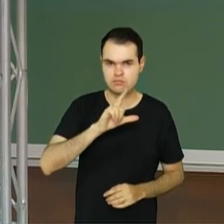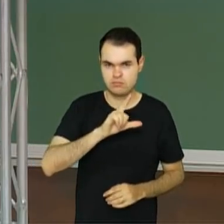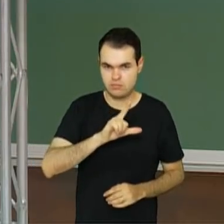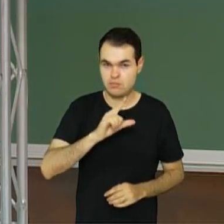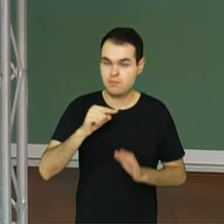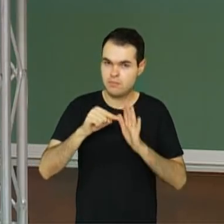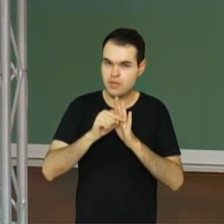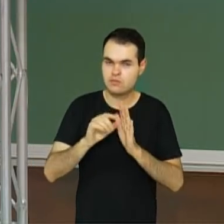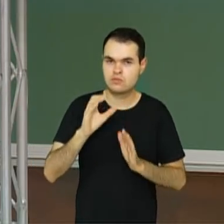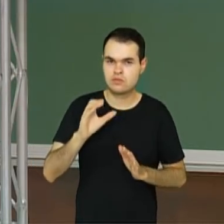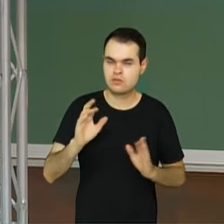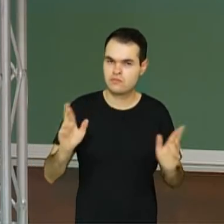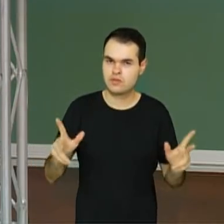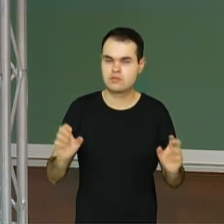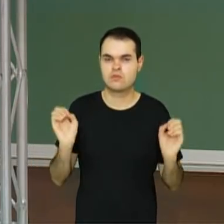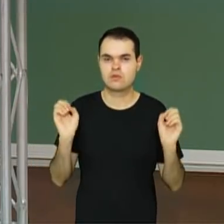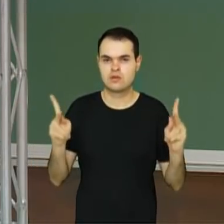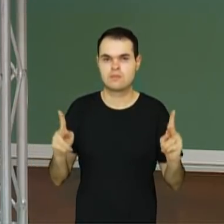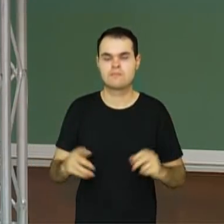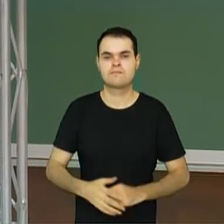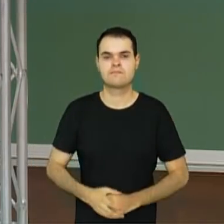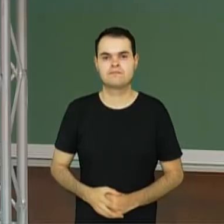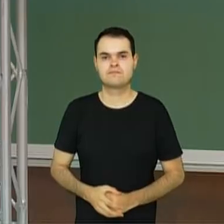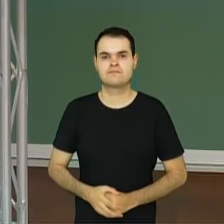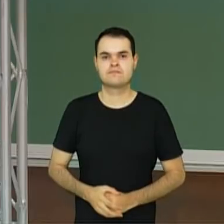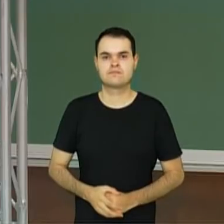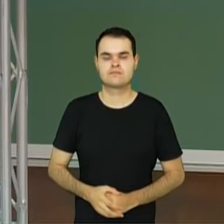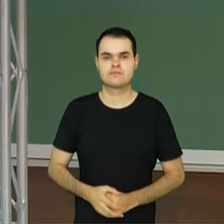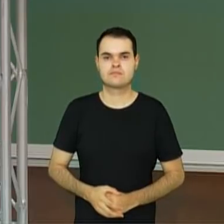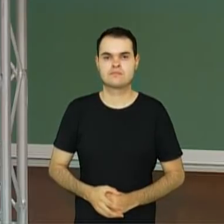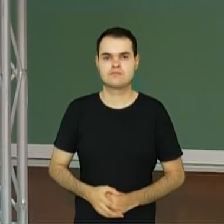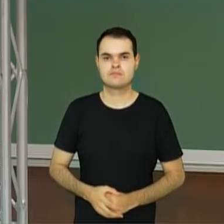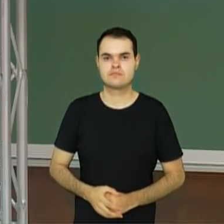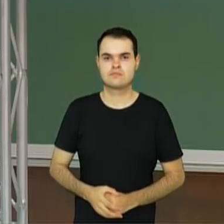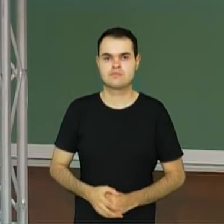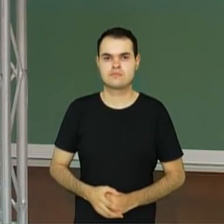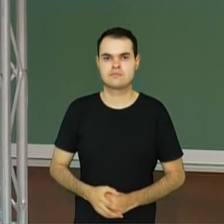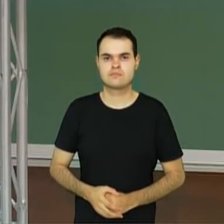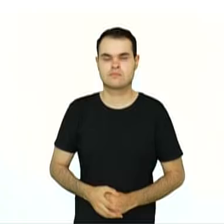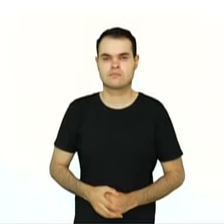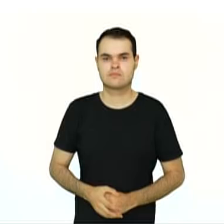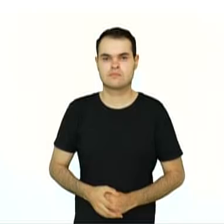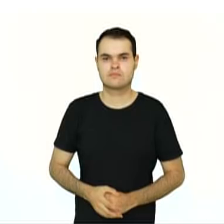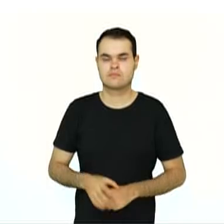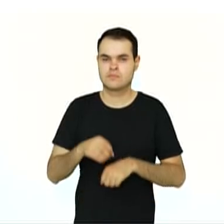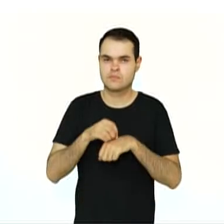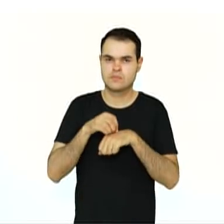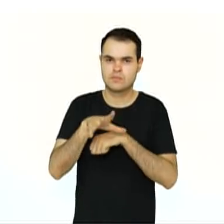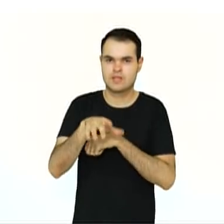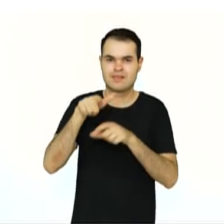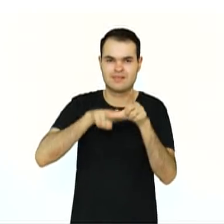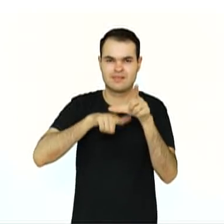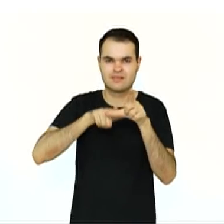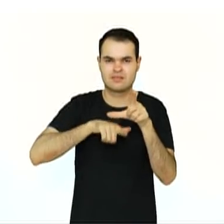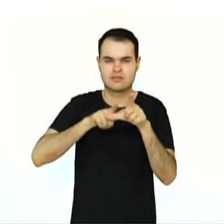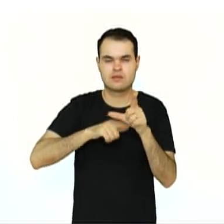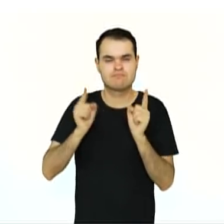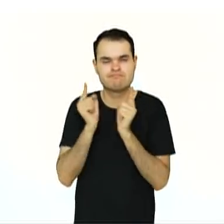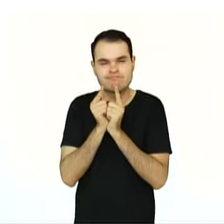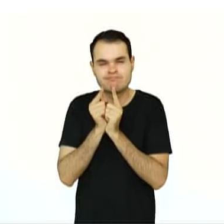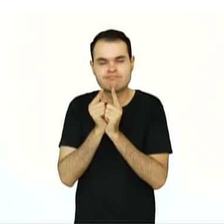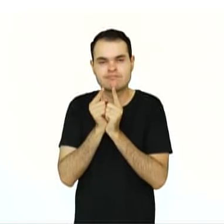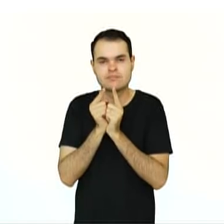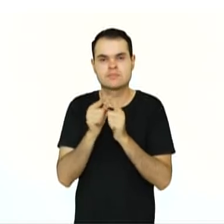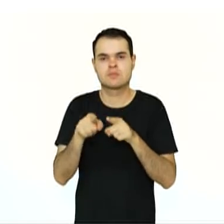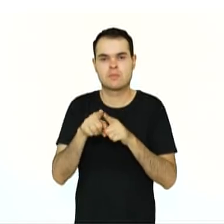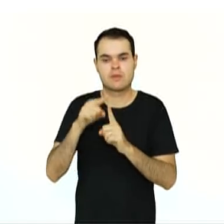para a resolução do sistema não ia dar muita diferença não. Tá bom? Então, olha só. Sugestão, escolher letras com os menores coeficientes e